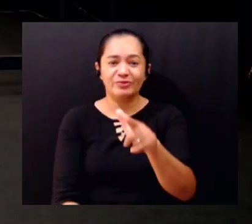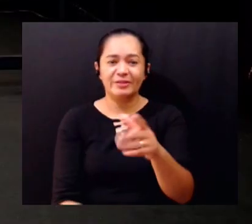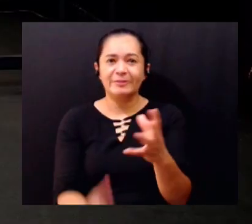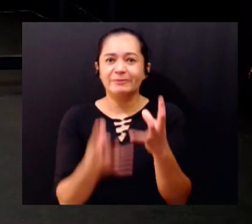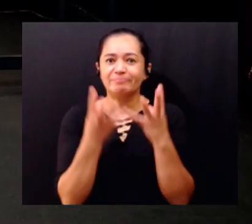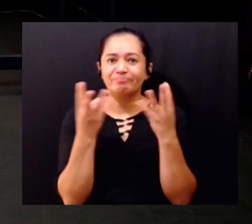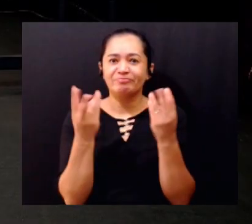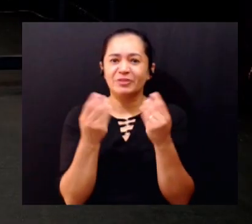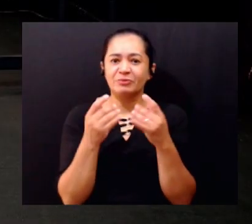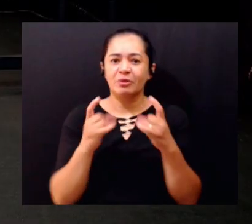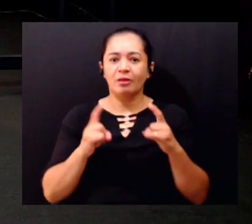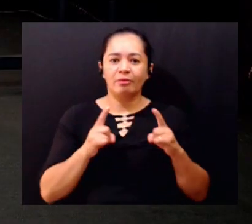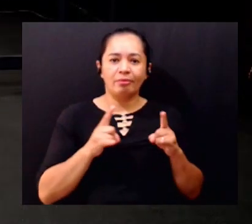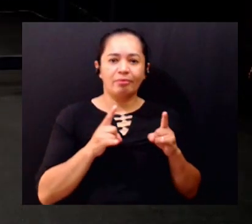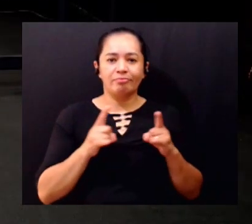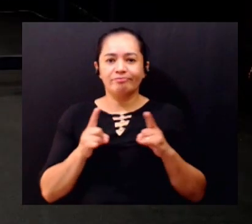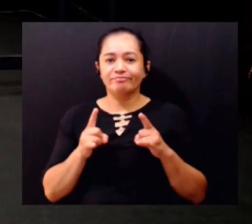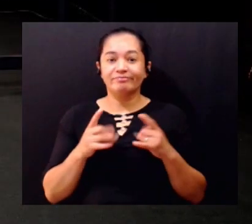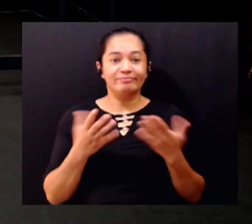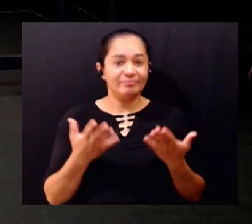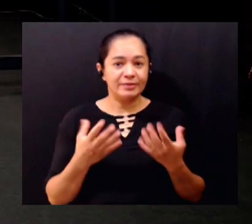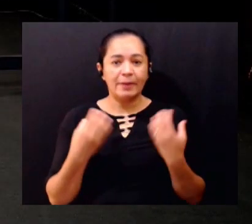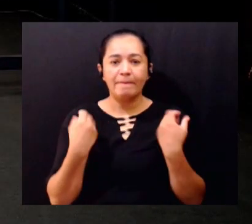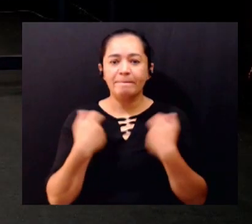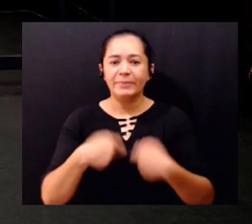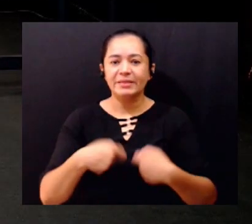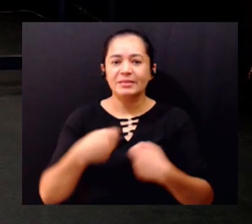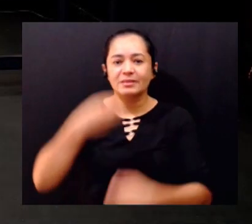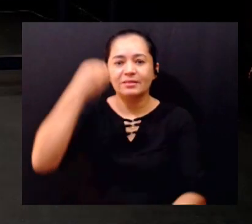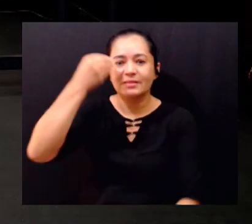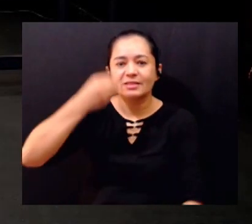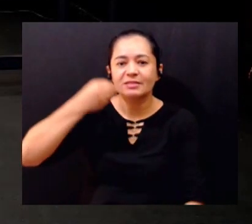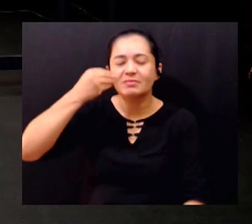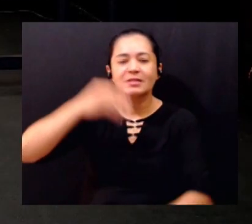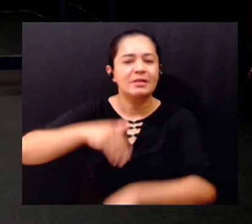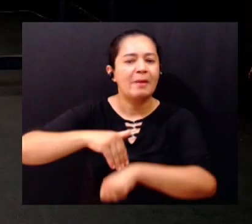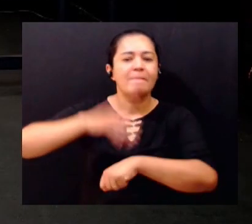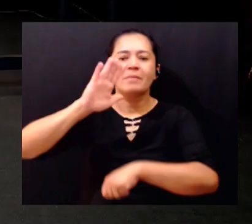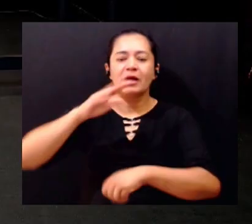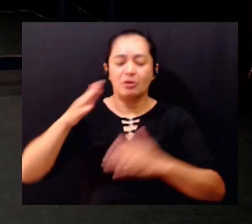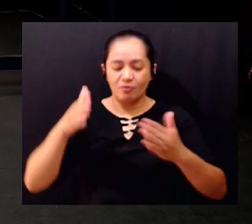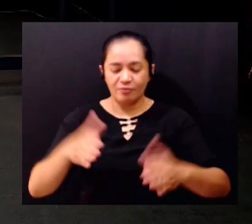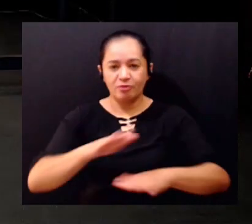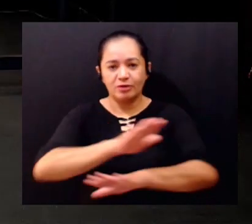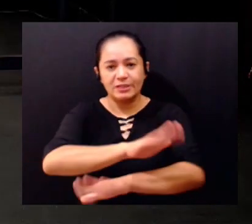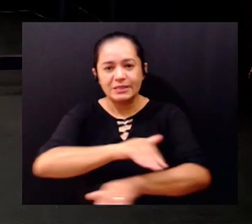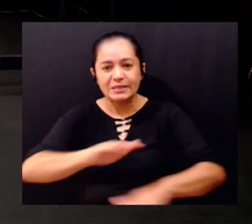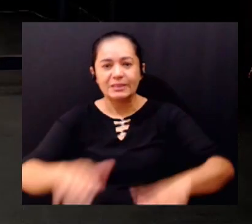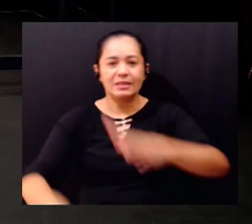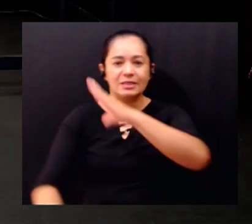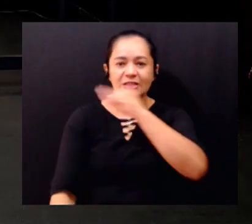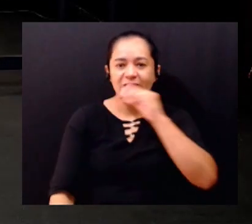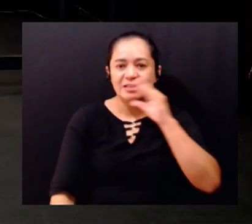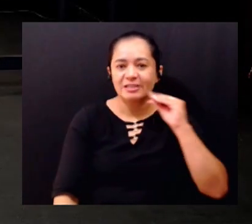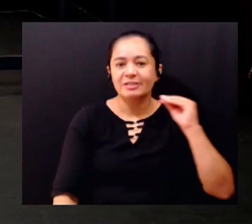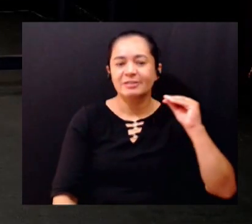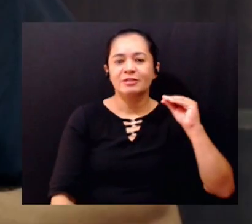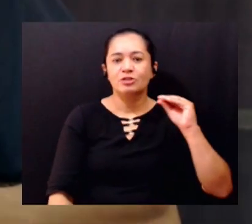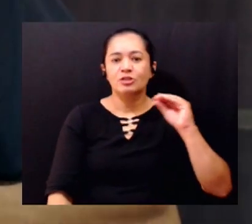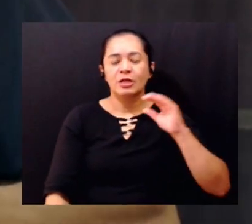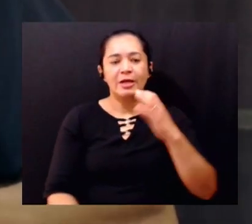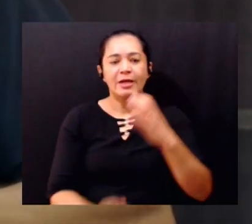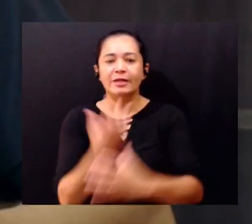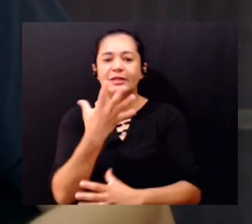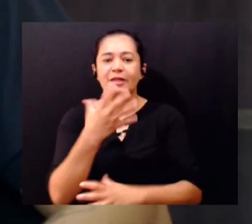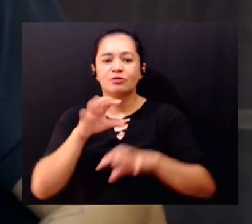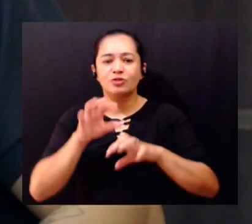acho que precisa mais experiência para a criançada, para os adolescentes, criar formas de poder eles interagirem melhor com o